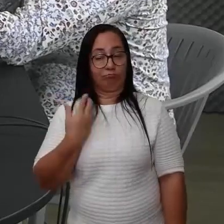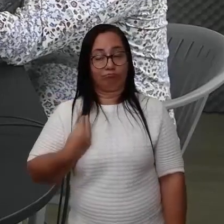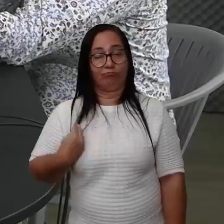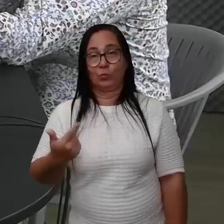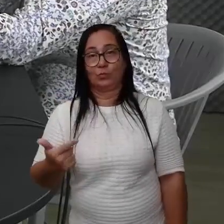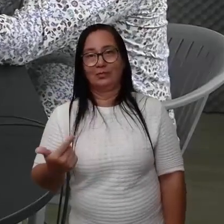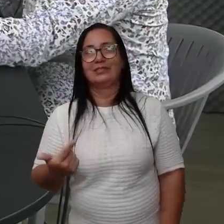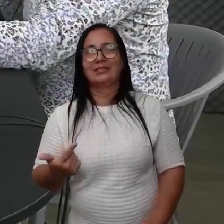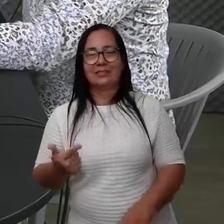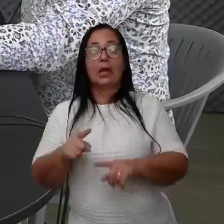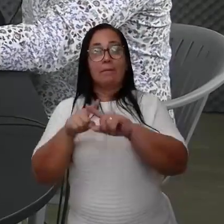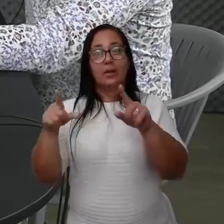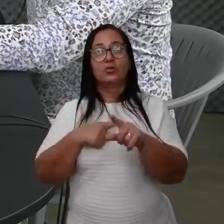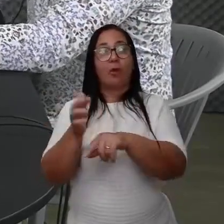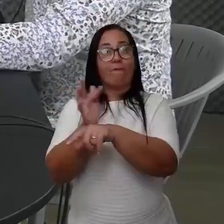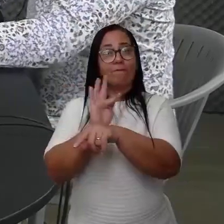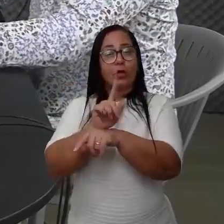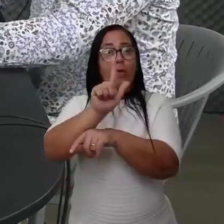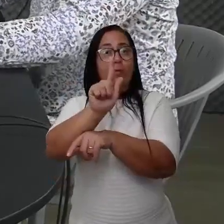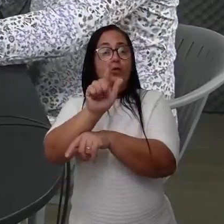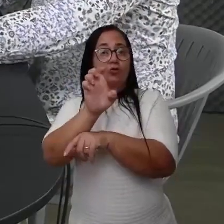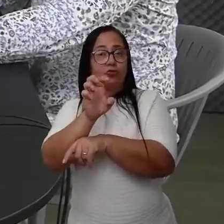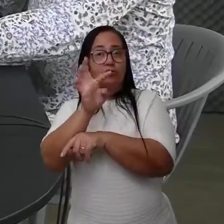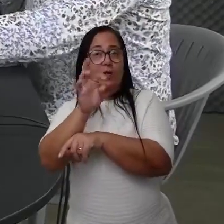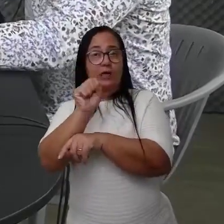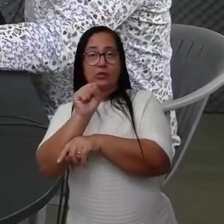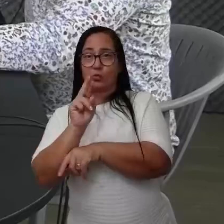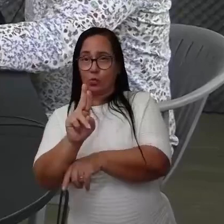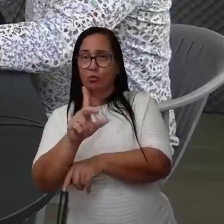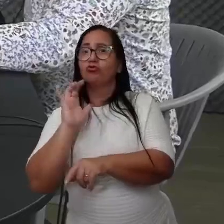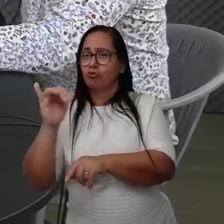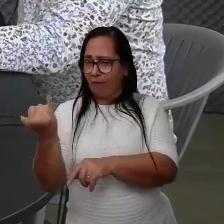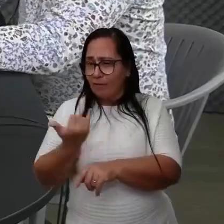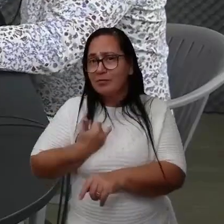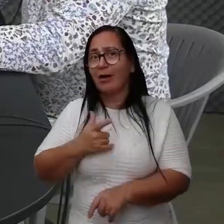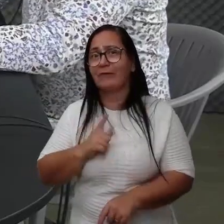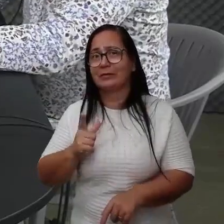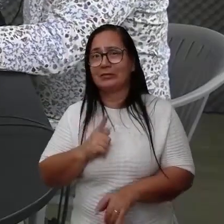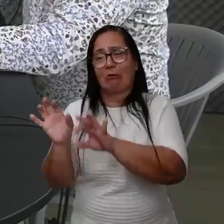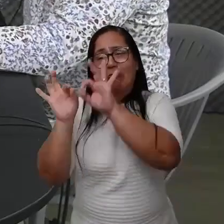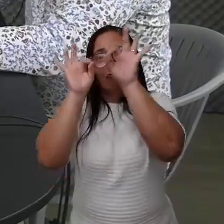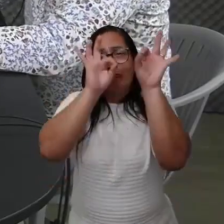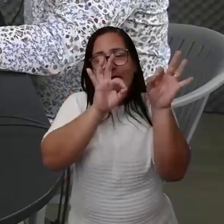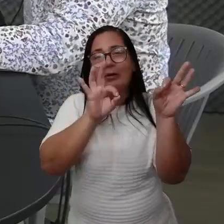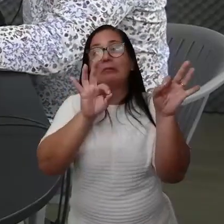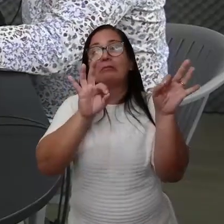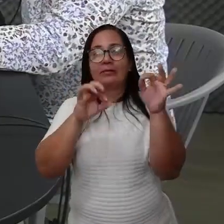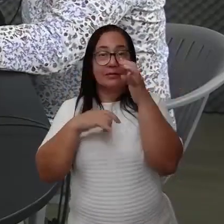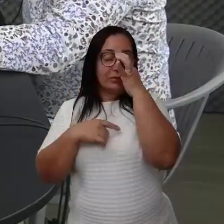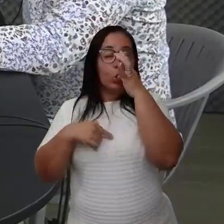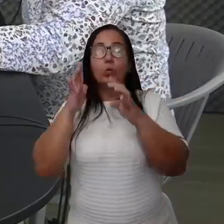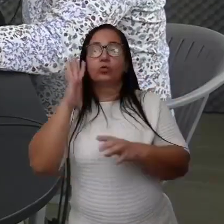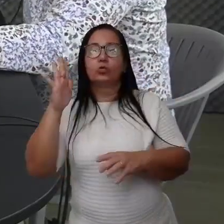tão Jetsons já rápida, né? diziam que pensei viria. exatamente Já nisso, né? pensava, né? Quem É o assistiu maior os Jetsons, exemplo. eu É assisti. o maior exemplo, aquele sonho de você